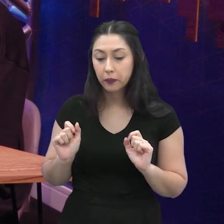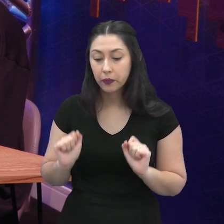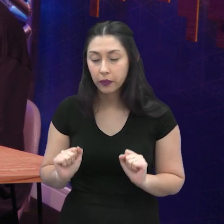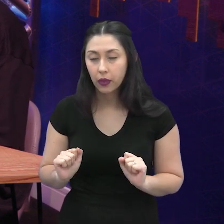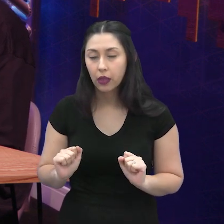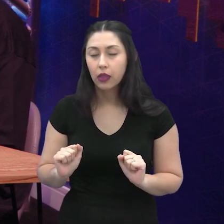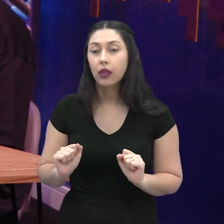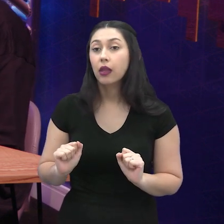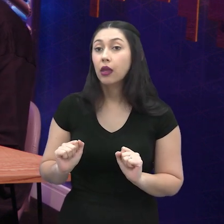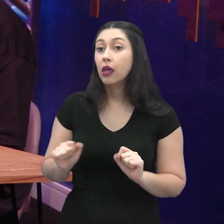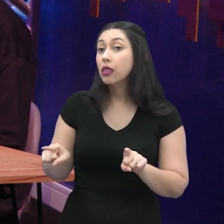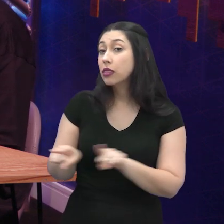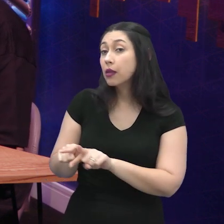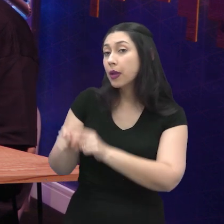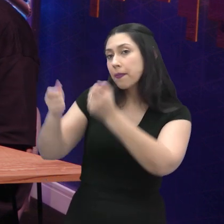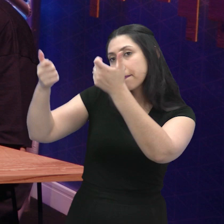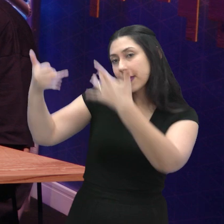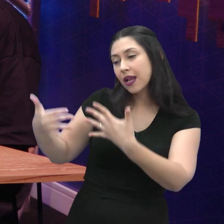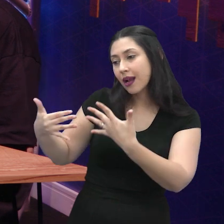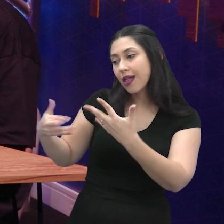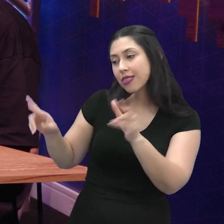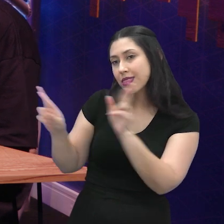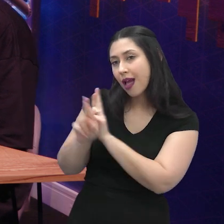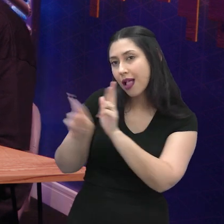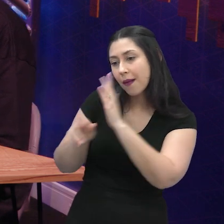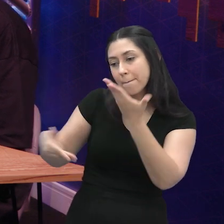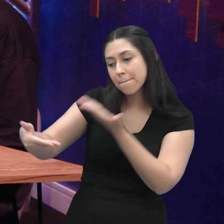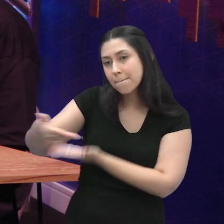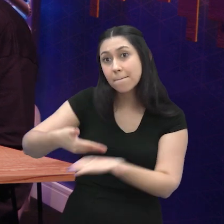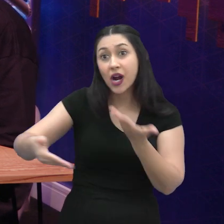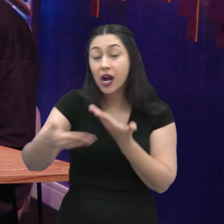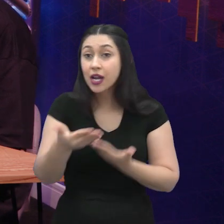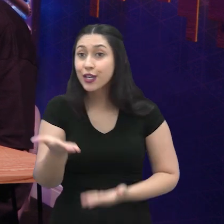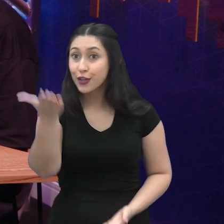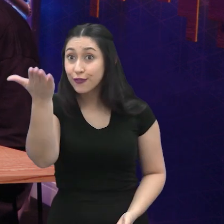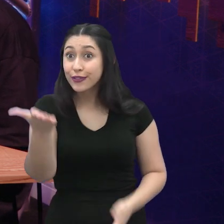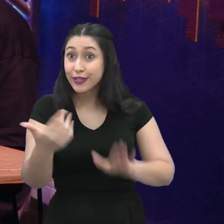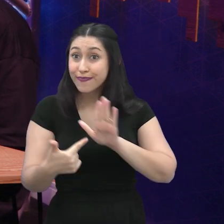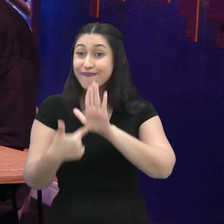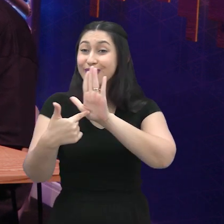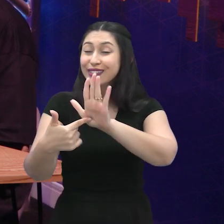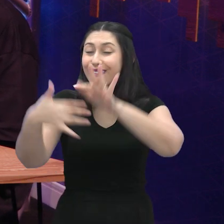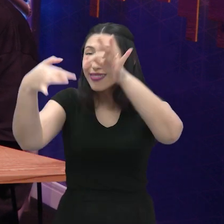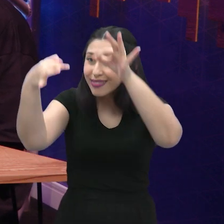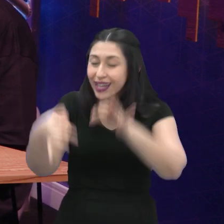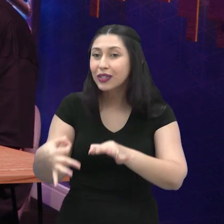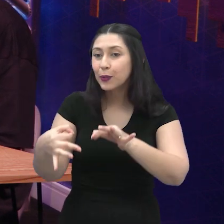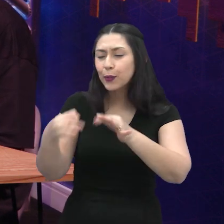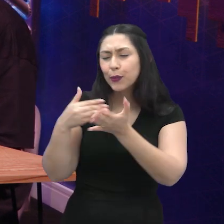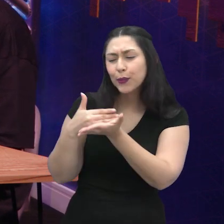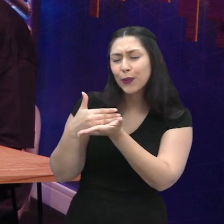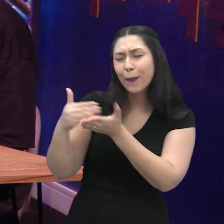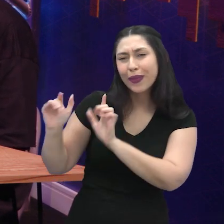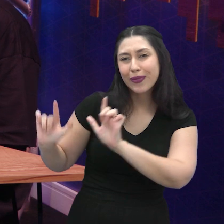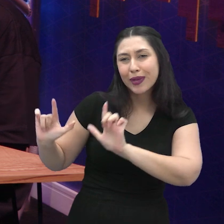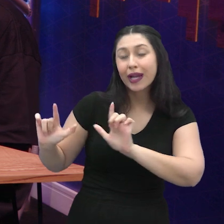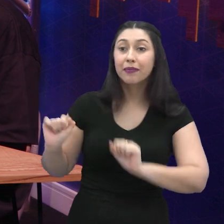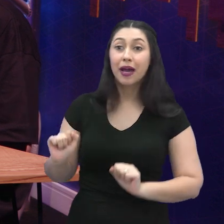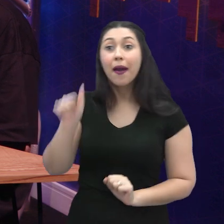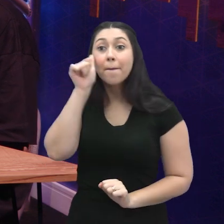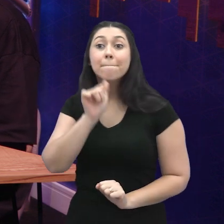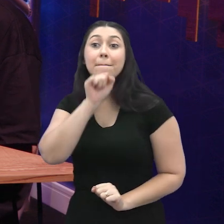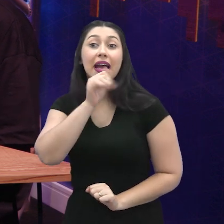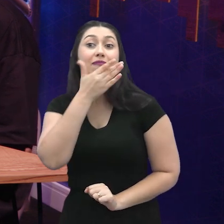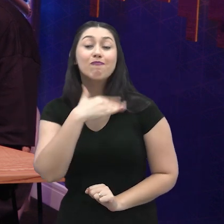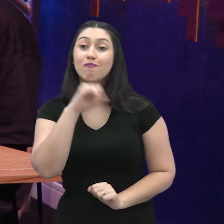mais um pouquinho, eles falam dessa questão da relação e você colocou isso muito bem feito na cabeça, né, quando você fala